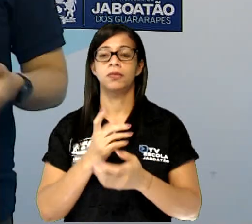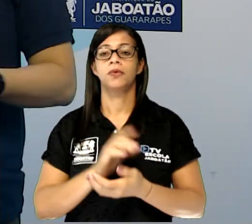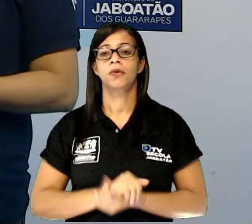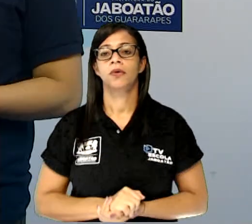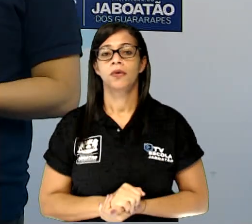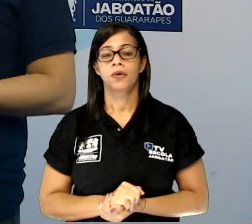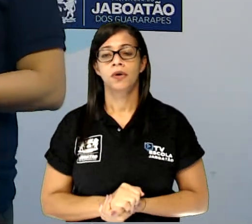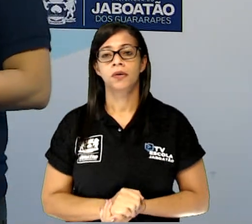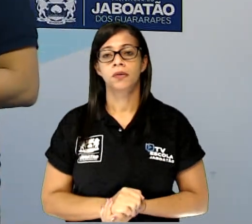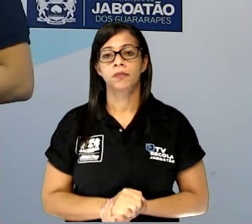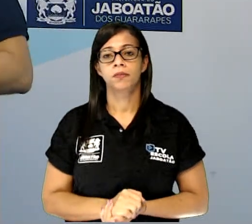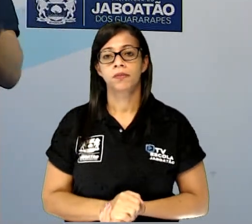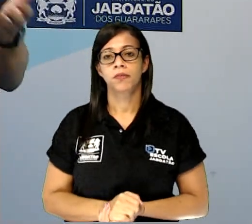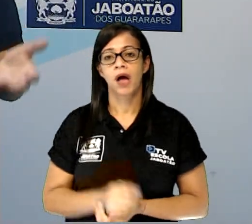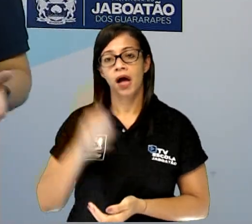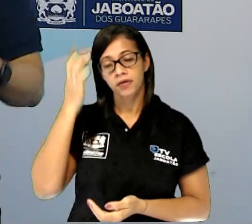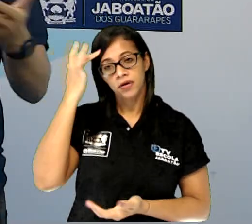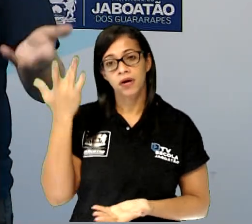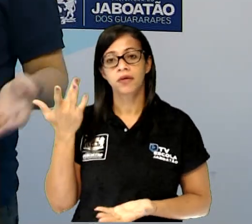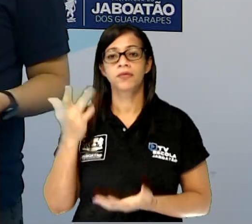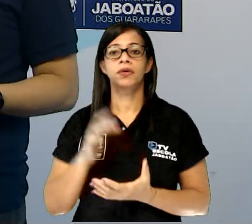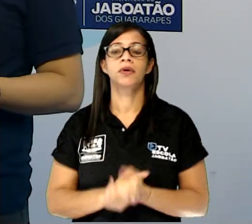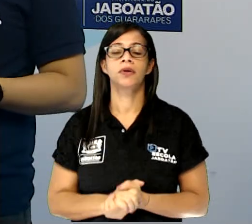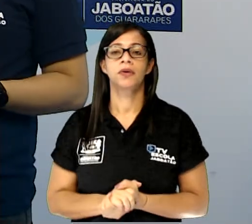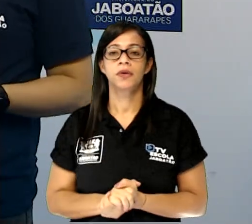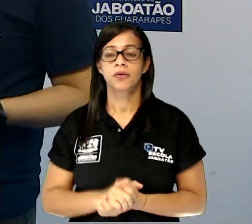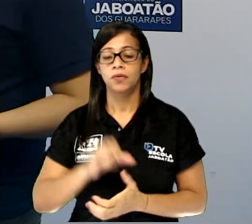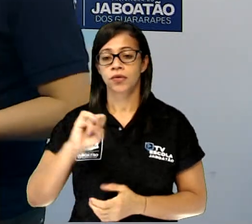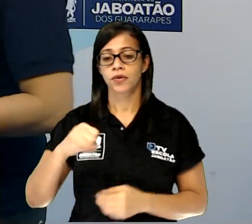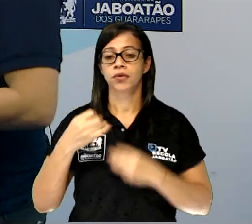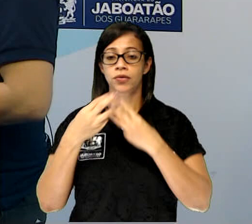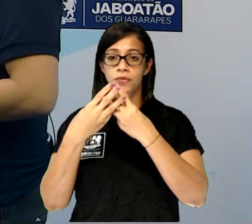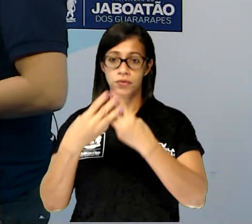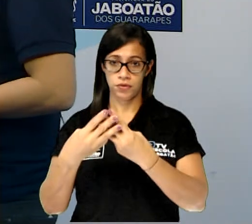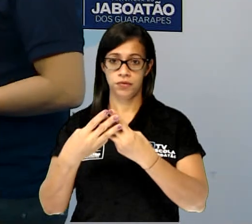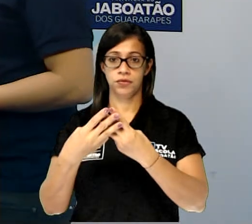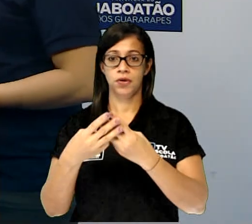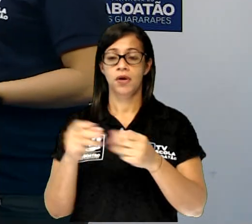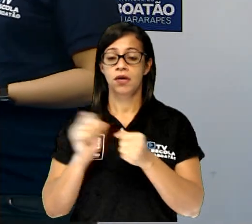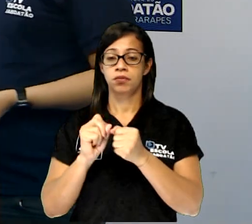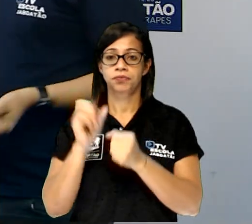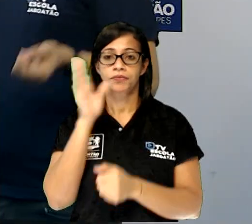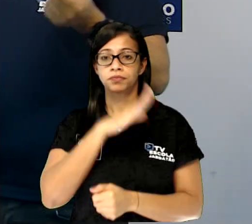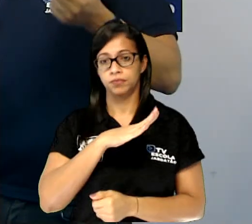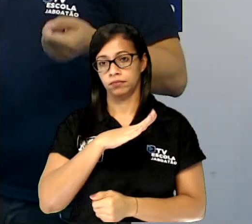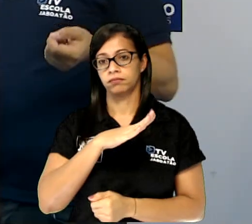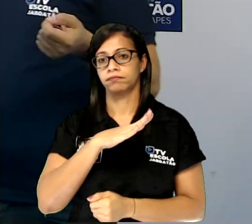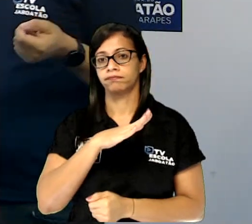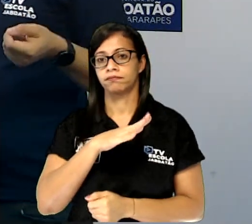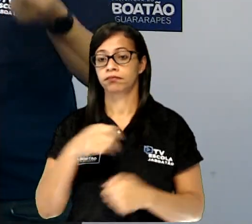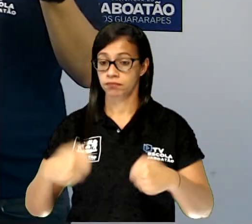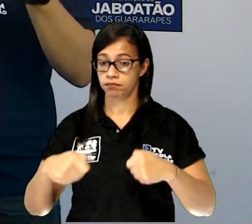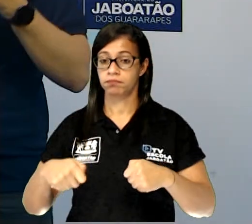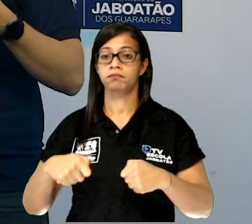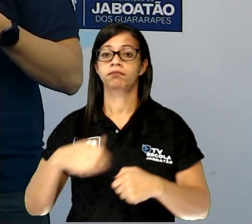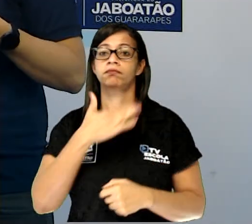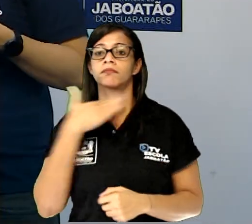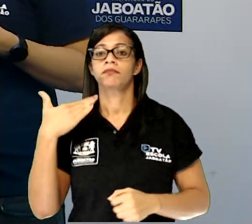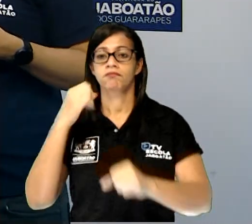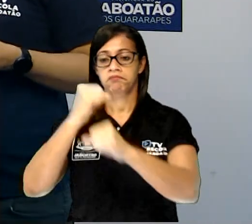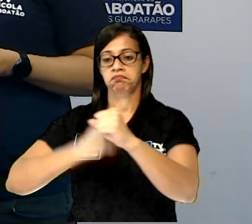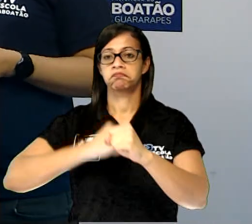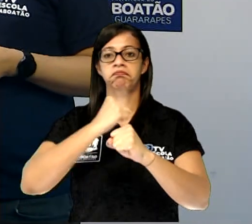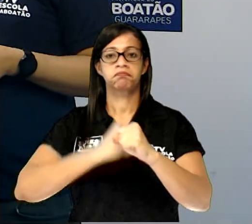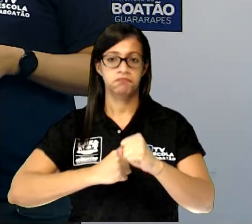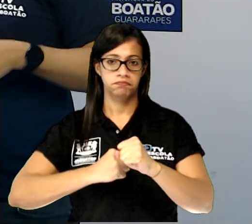contaminam a raça ariana, tá? E que para isso precisam ser aniquilados. Então, após o fracasso da tentativa de golpe